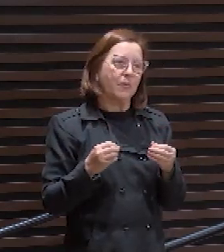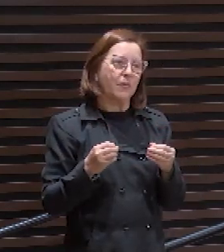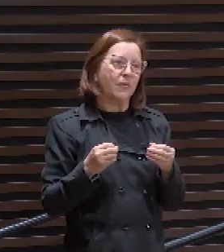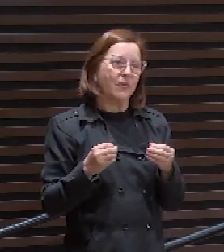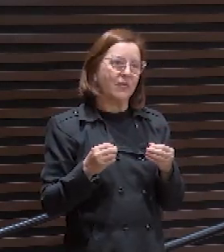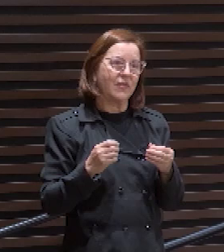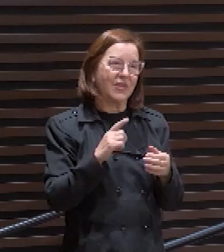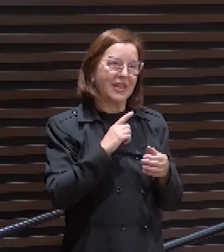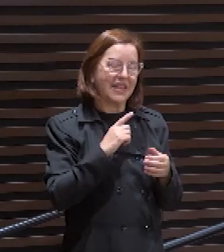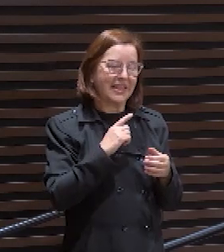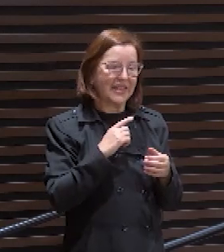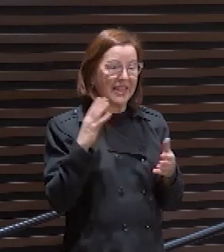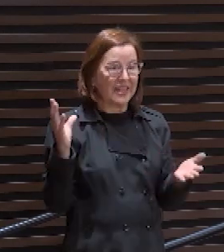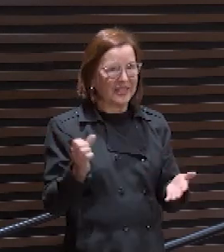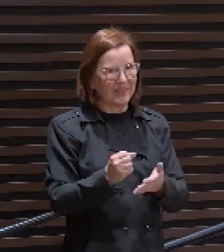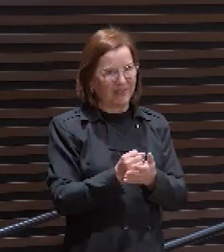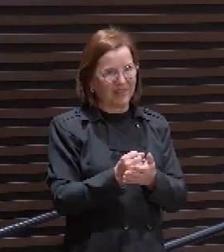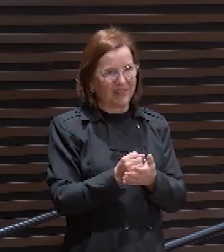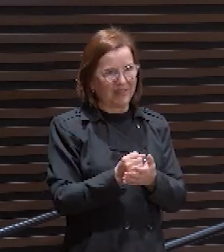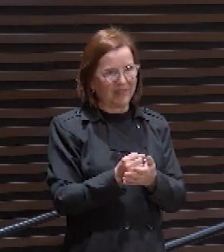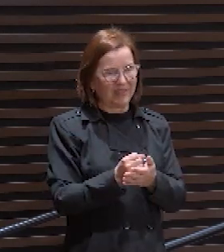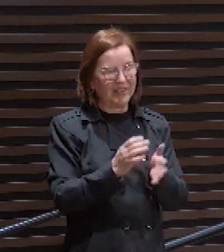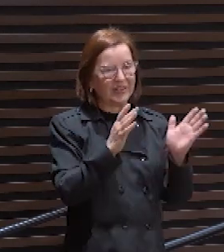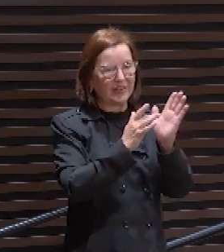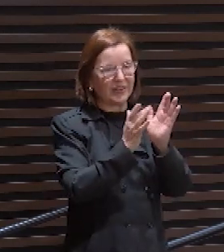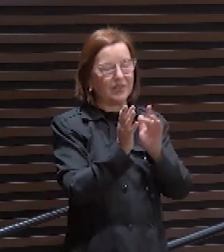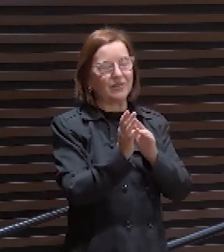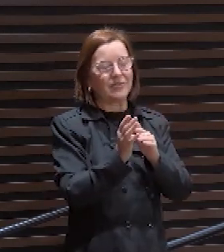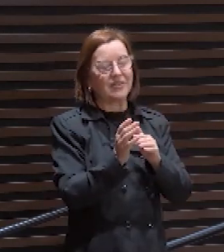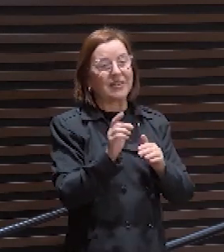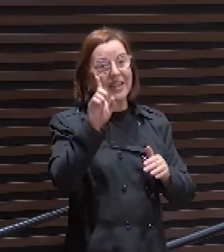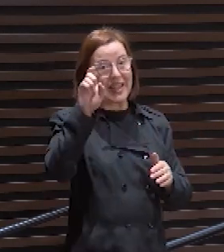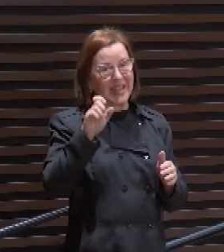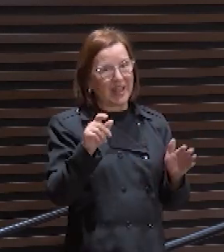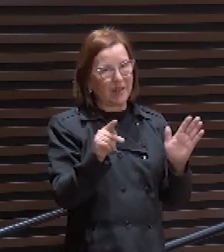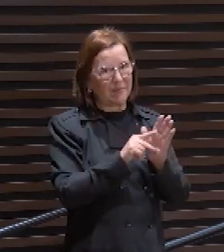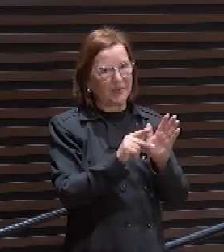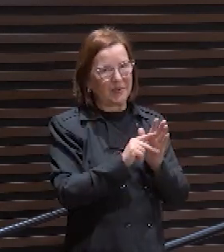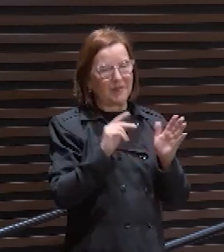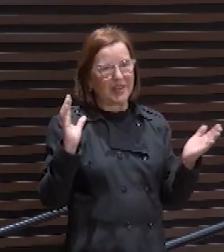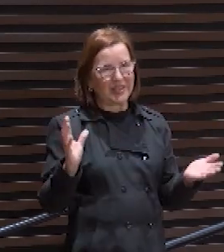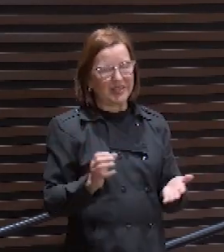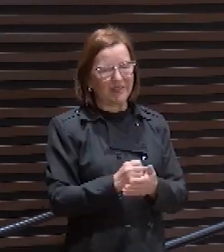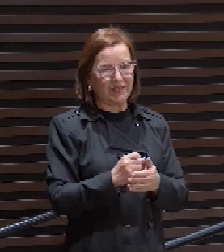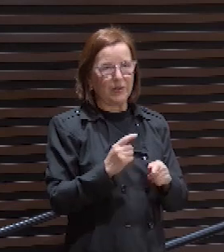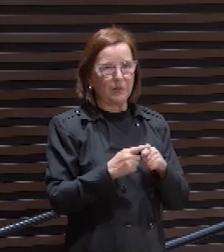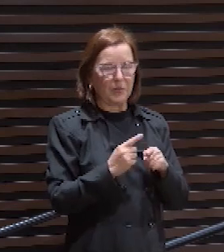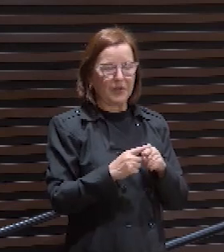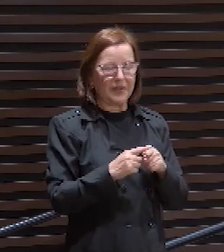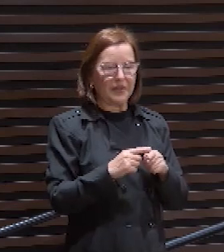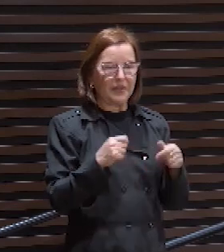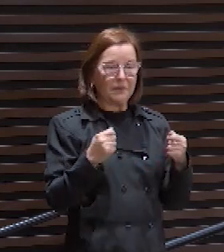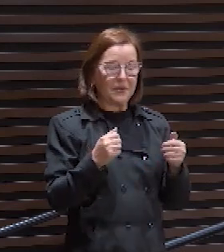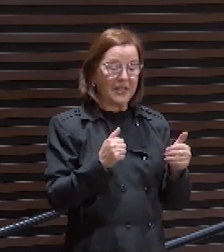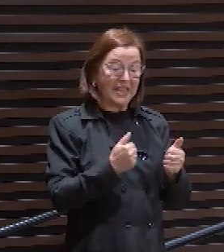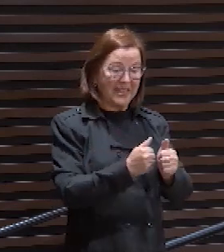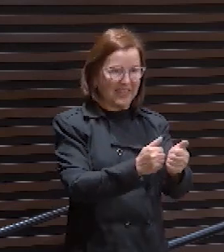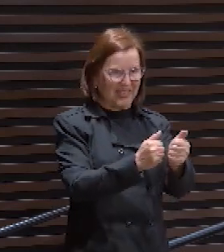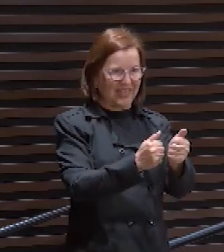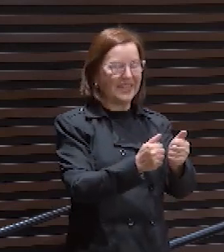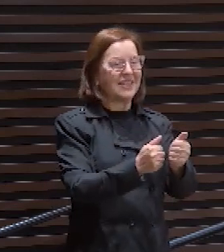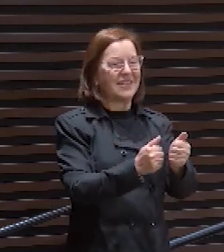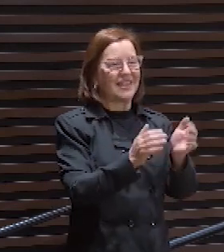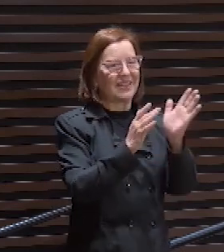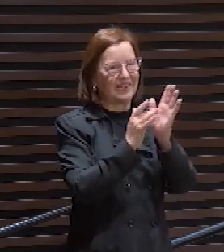própria salvação. Porque ele fala no começo sobre seguir a ele no ato de tomar a cruz. Mas só podemos segui-lo